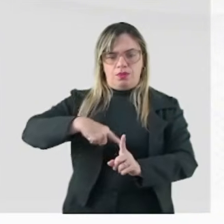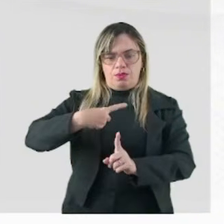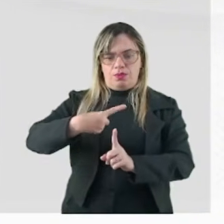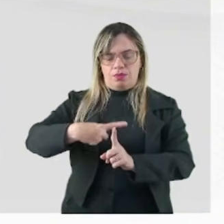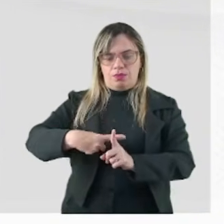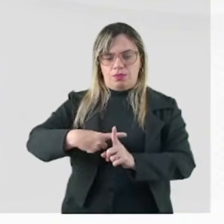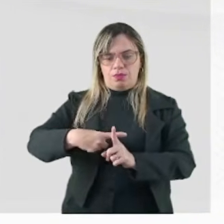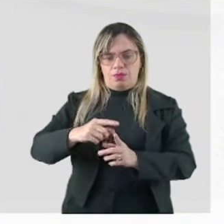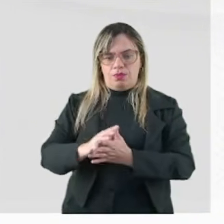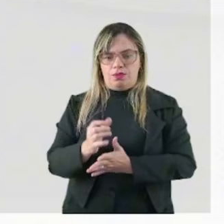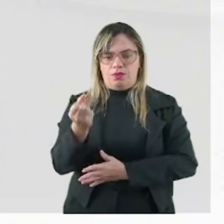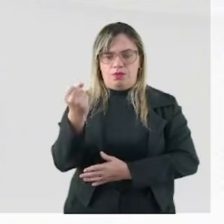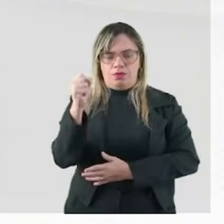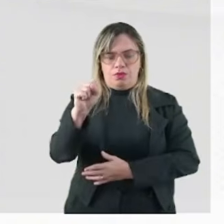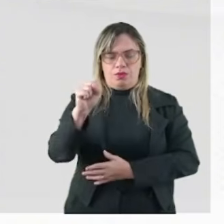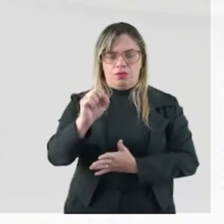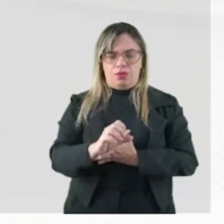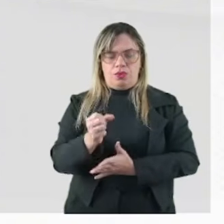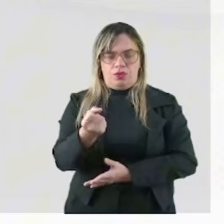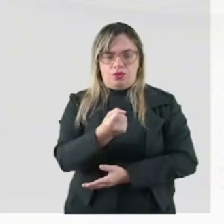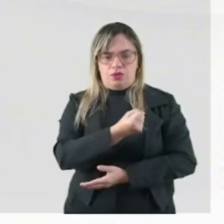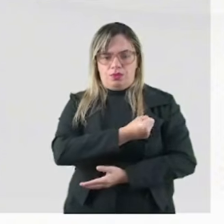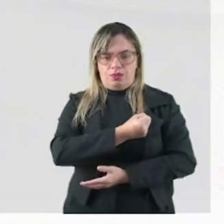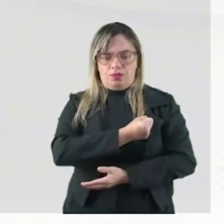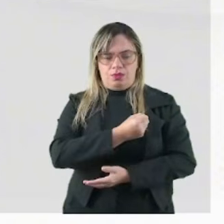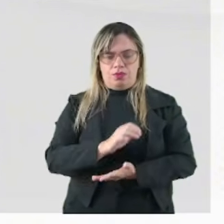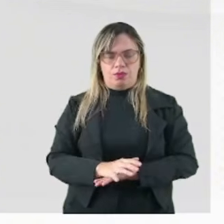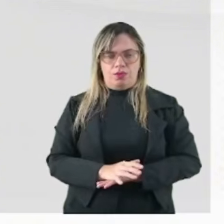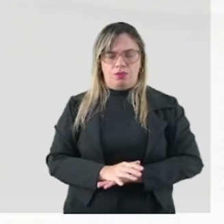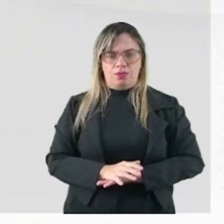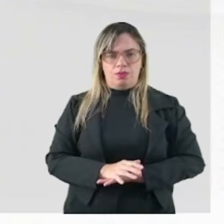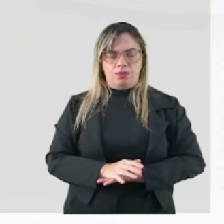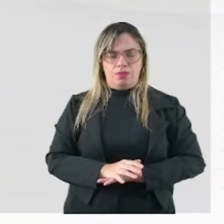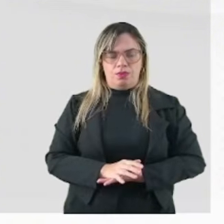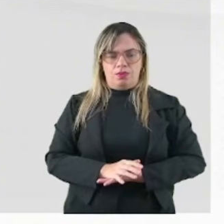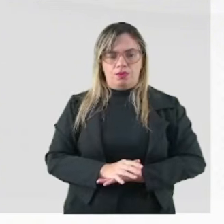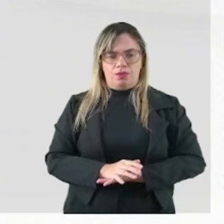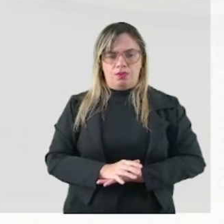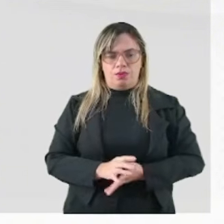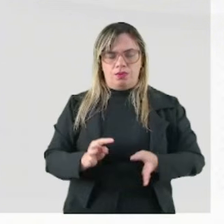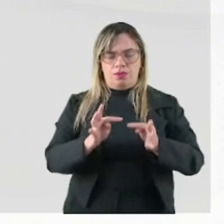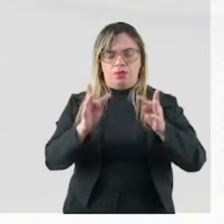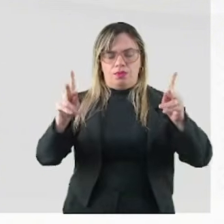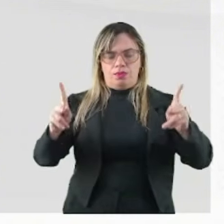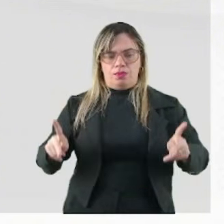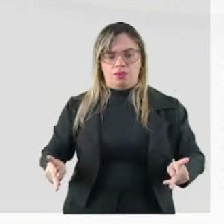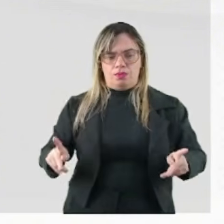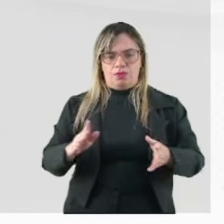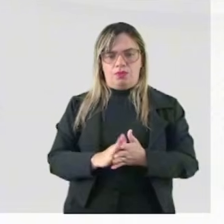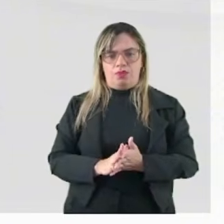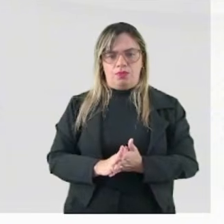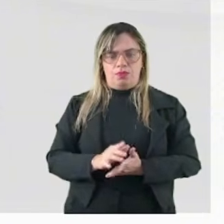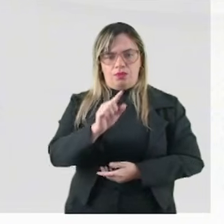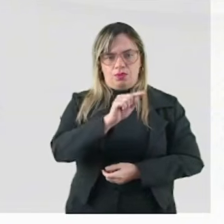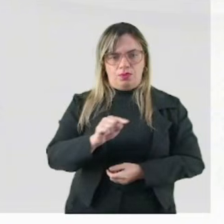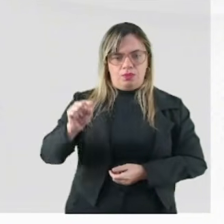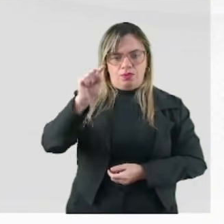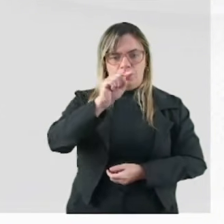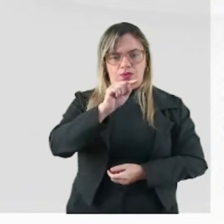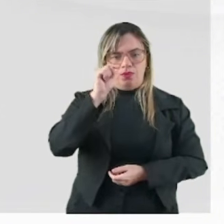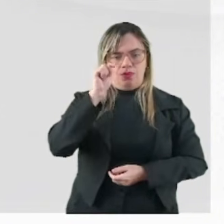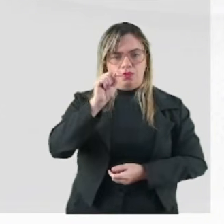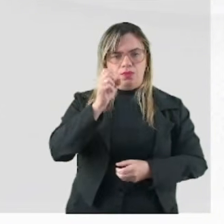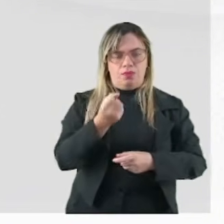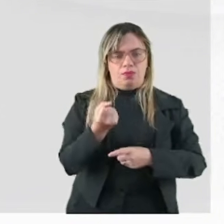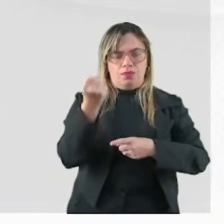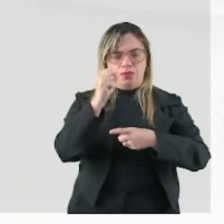Mais. E o enxofre? Quanto é que seria que vale aqui nosso enxofre? Bora lá. O enxofre na tabela está aqui, ó. Já vou marcando aqui também, ó. Corresponde a